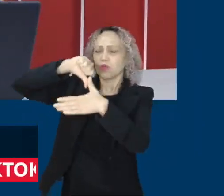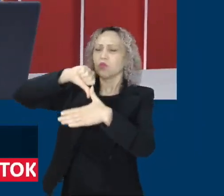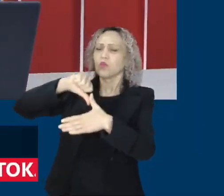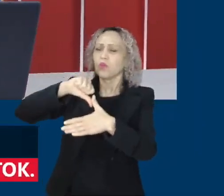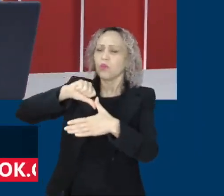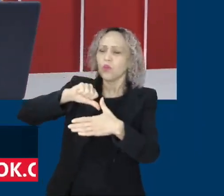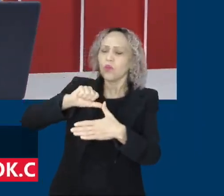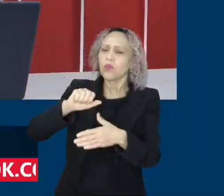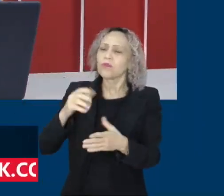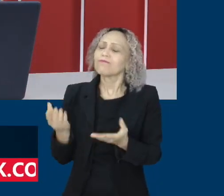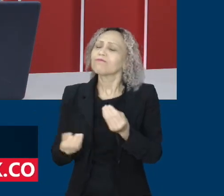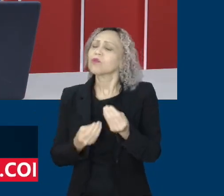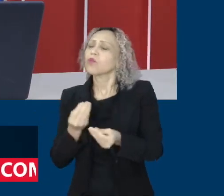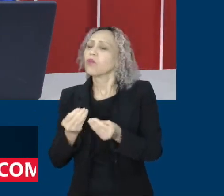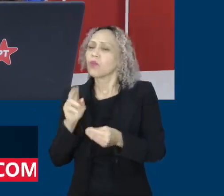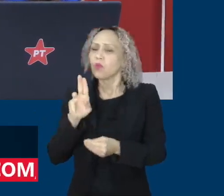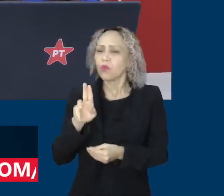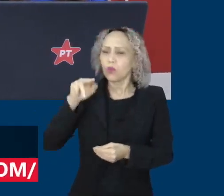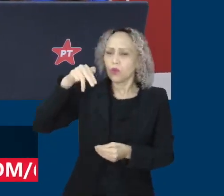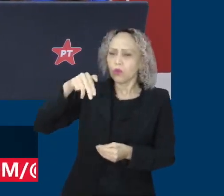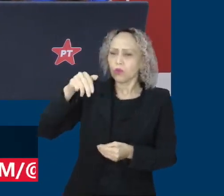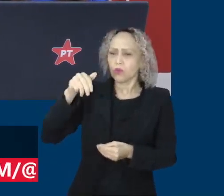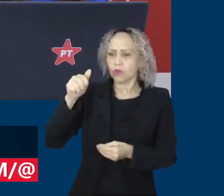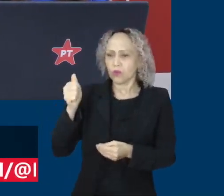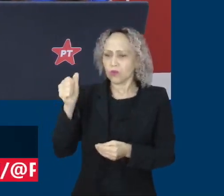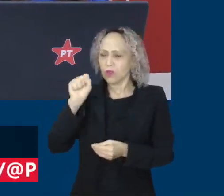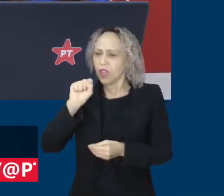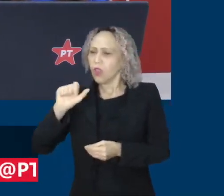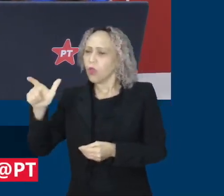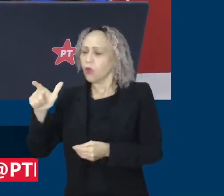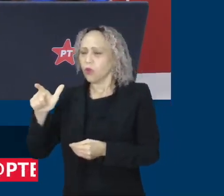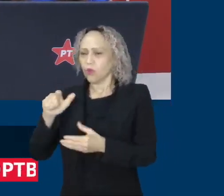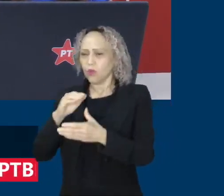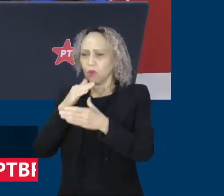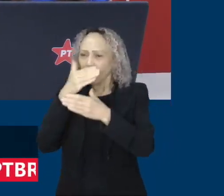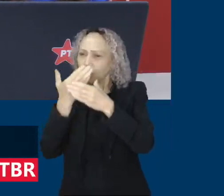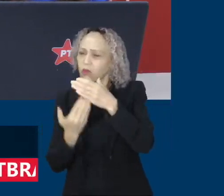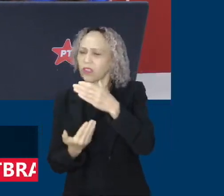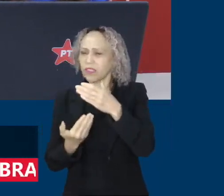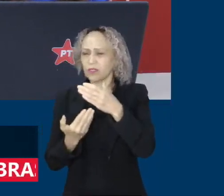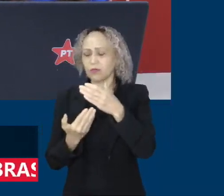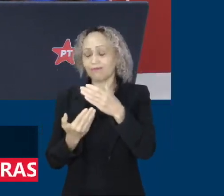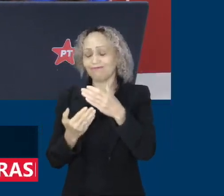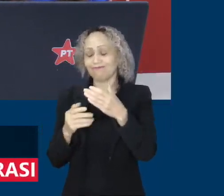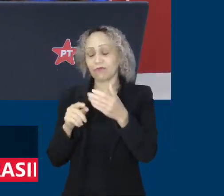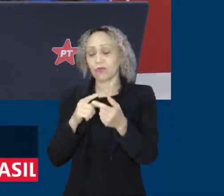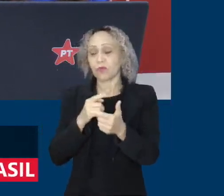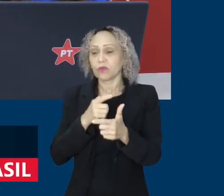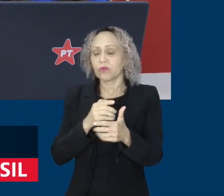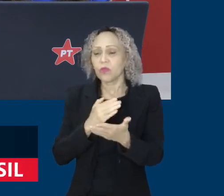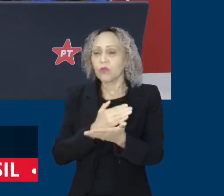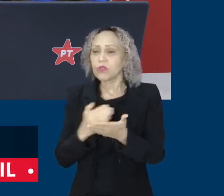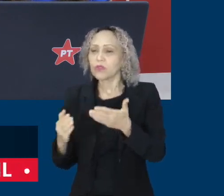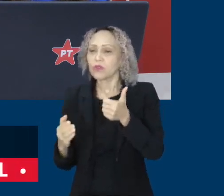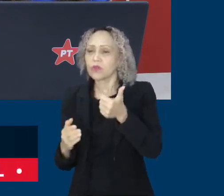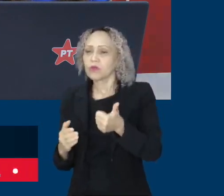A Unasul ela começou com 12 países, e Brasil entre